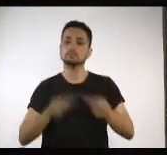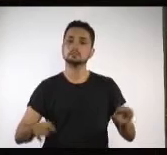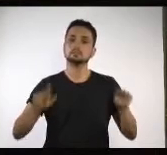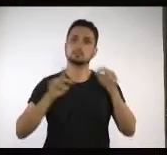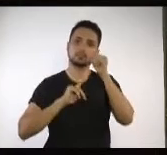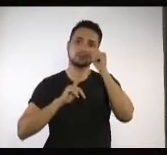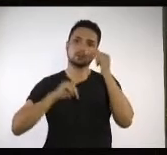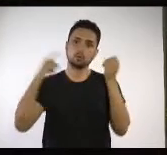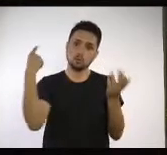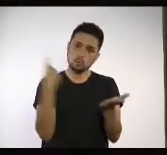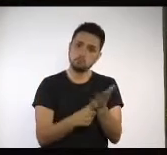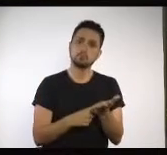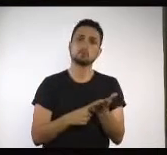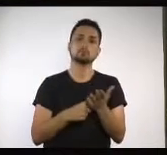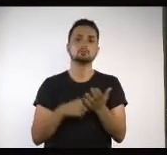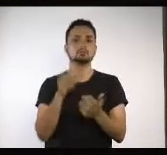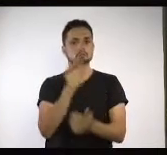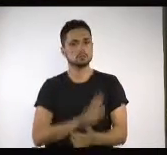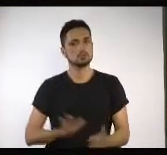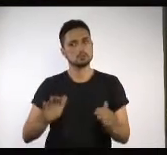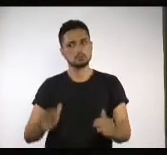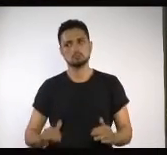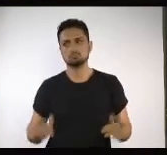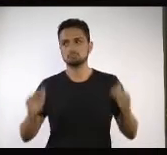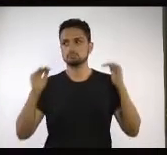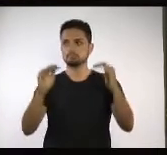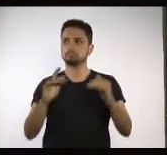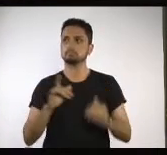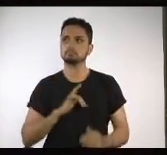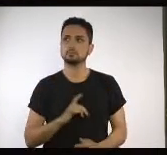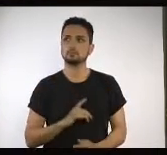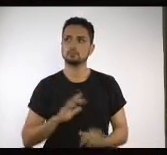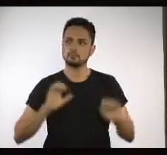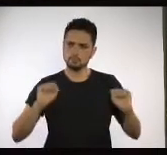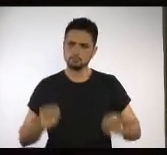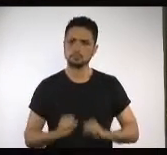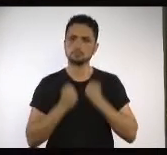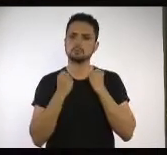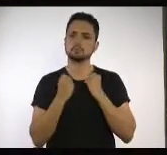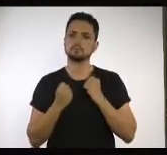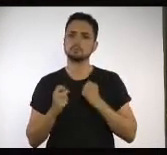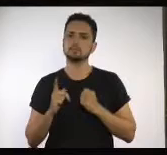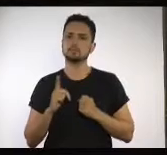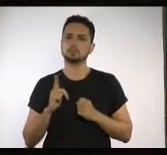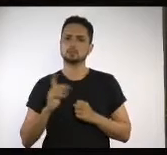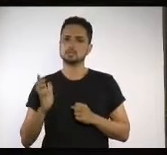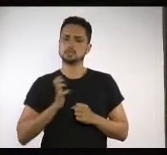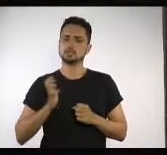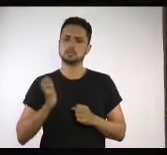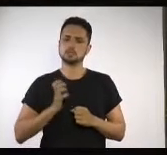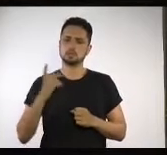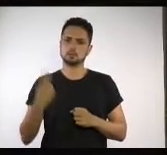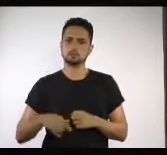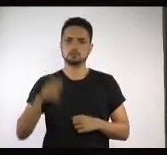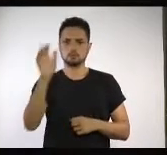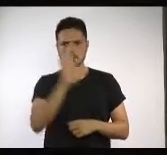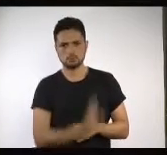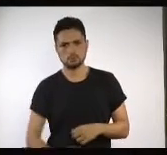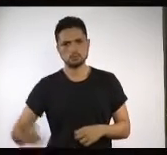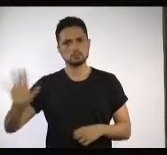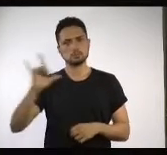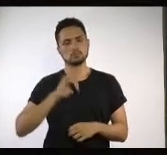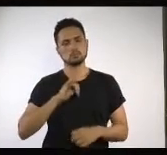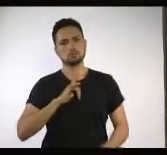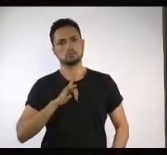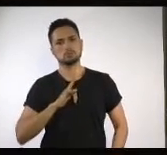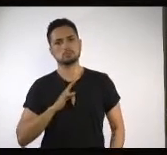com a soberania nacional, com a proteção das riquezas nacionais, com a proteção daquilo que são, como eu costumo chamar, as